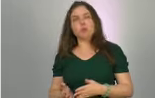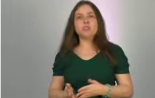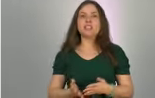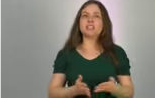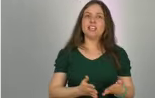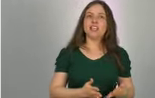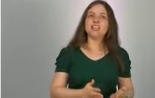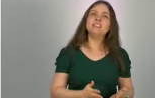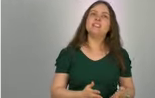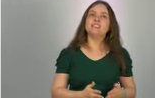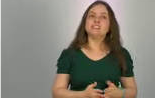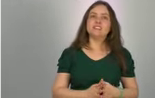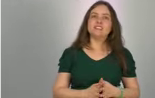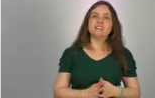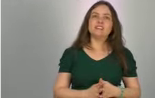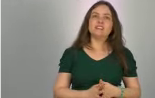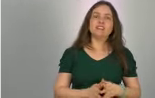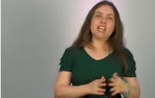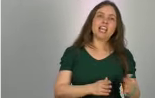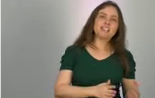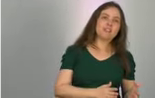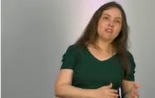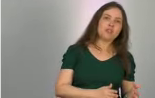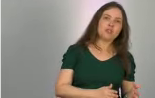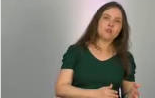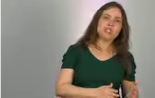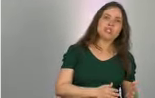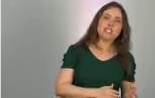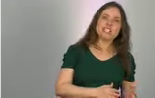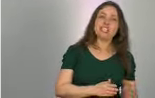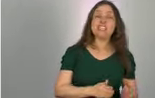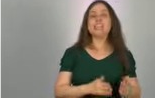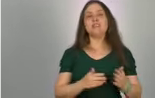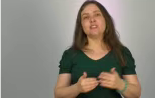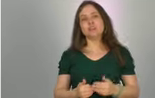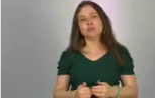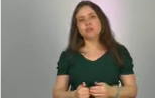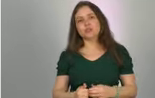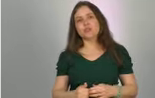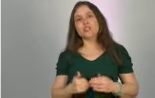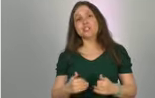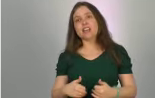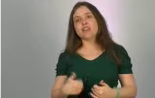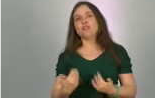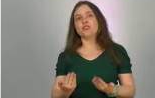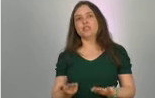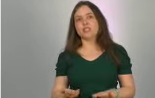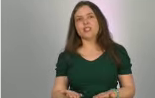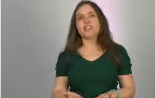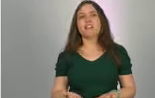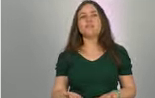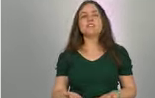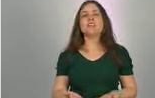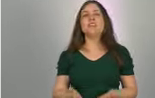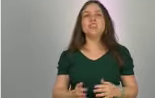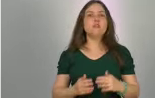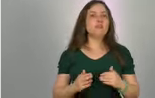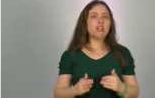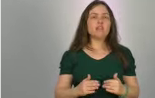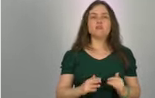que ele também pode pesquisar na e mais a faculdade de medicina e na revista dos cursos que estavam